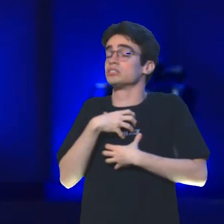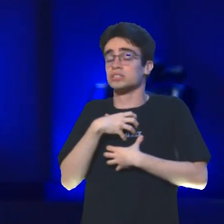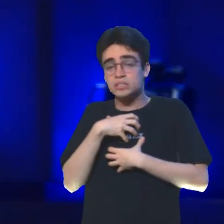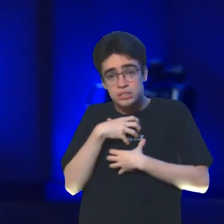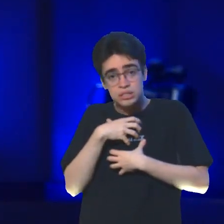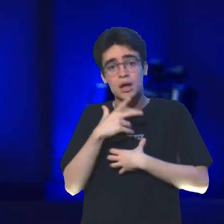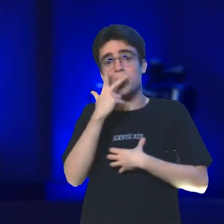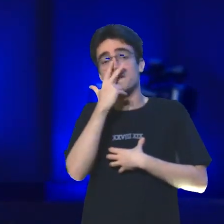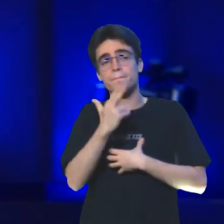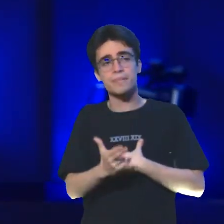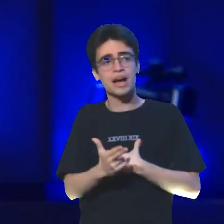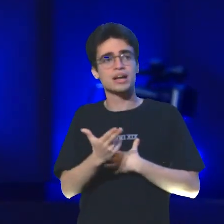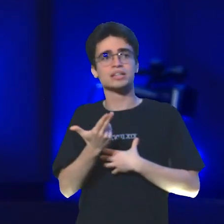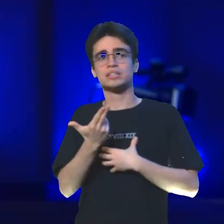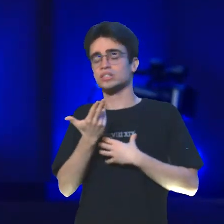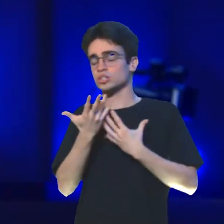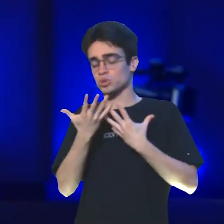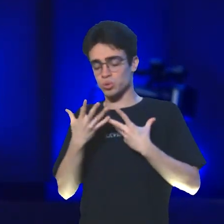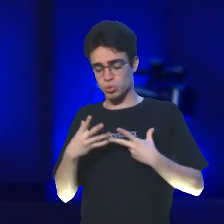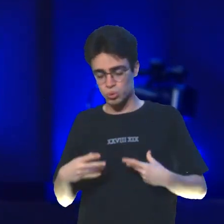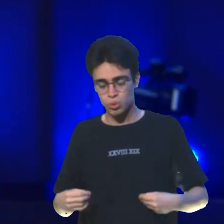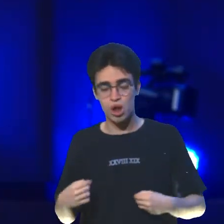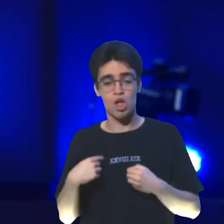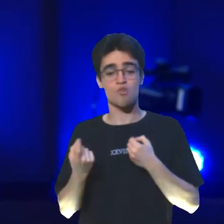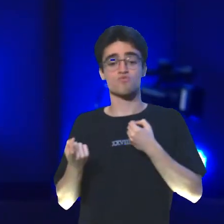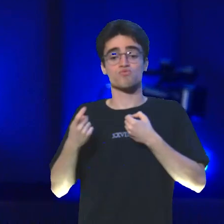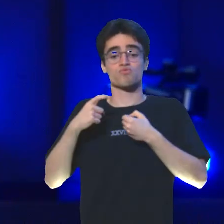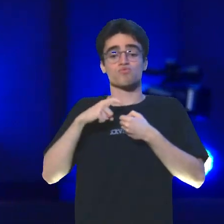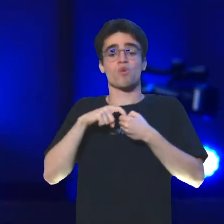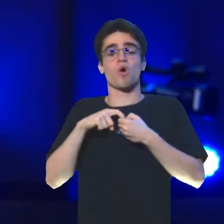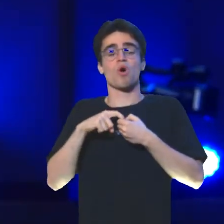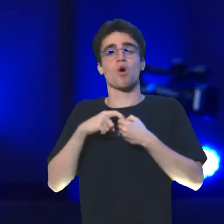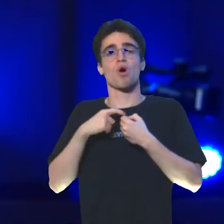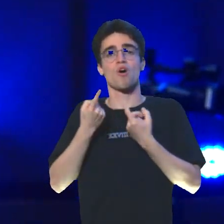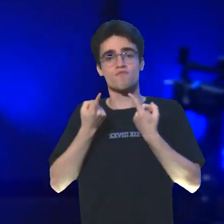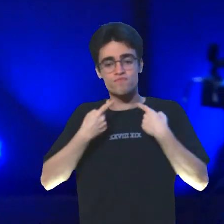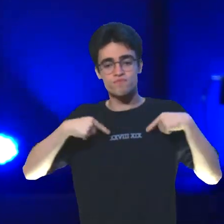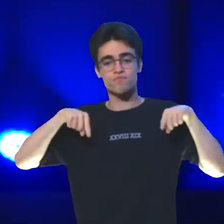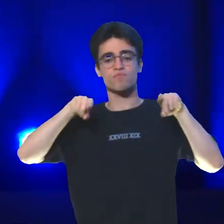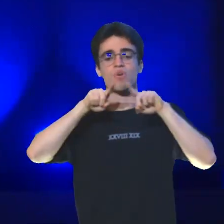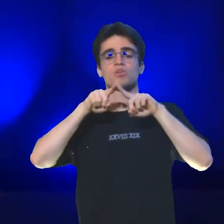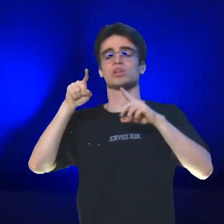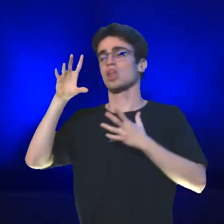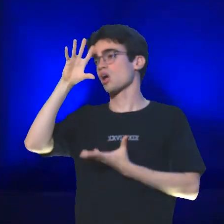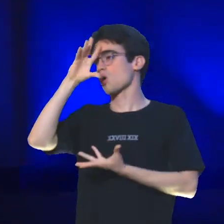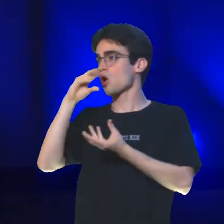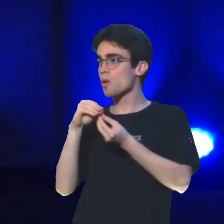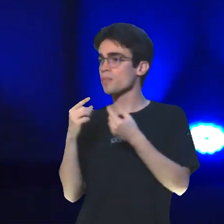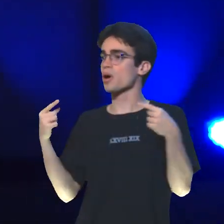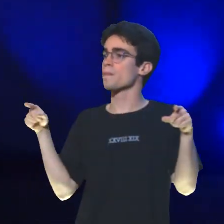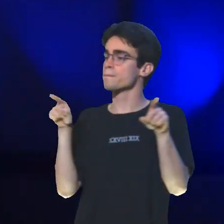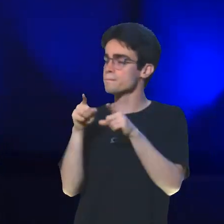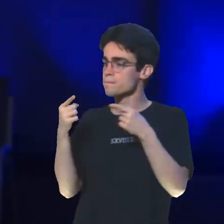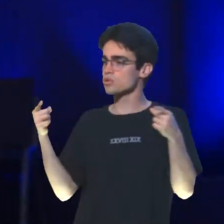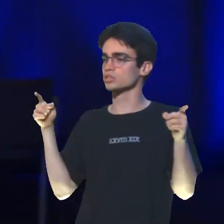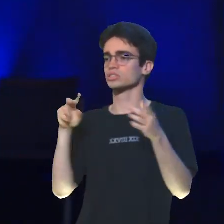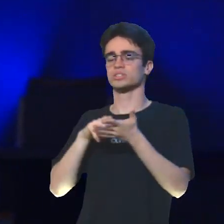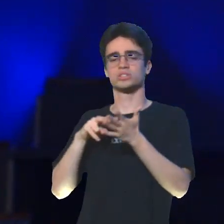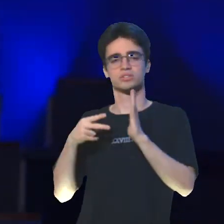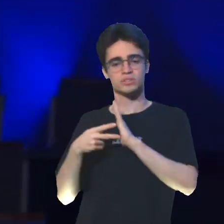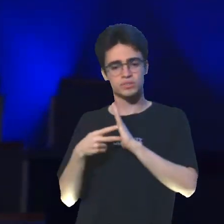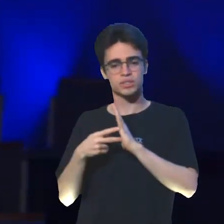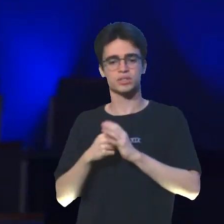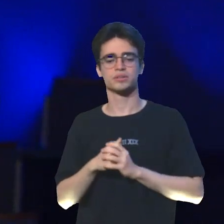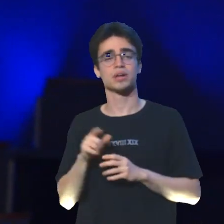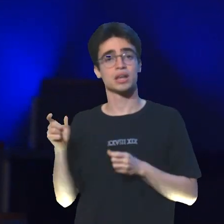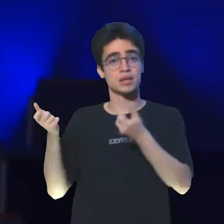ele estava ficando sóbrio novamente, e ele entende o que a mensagem daquela música passou.